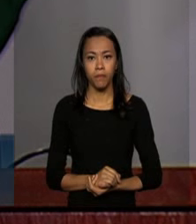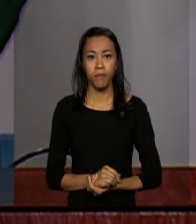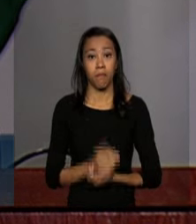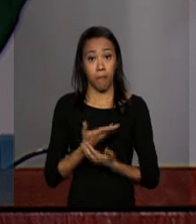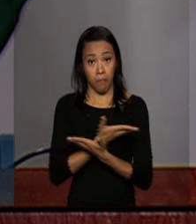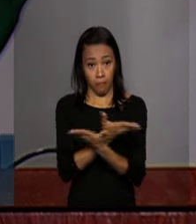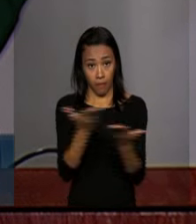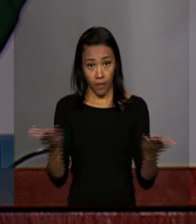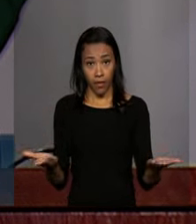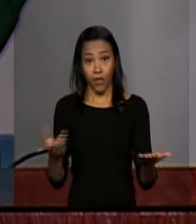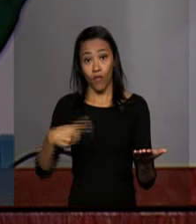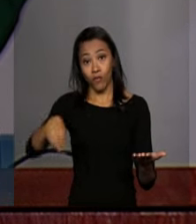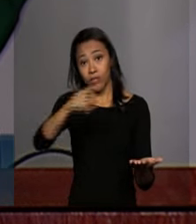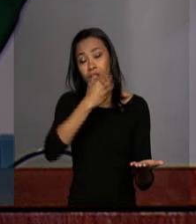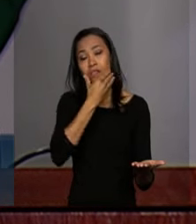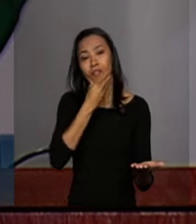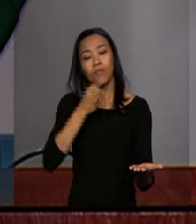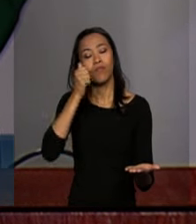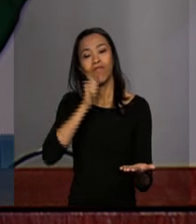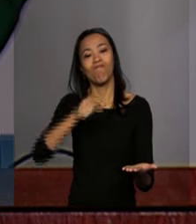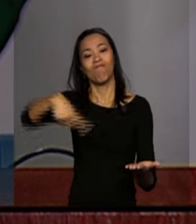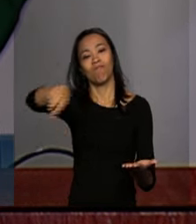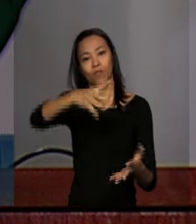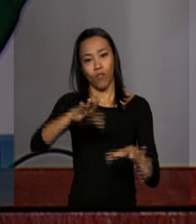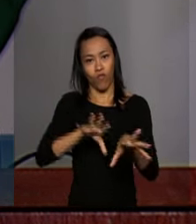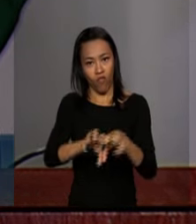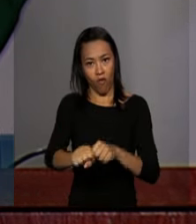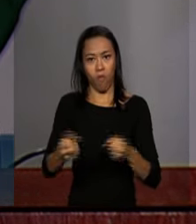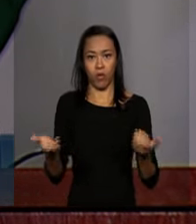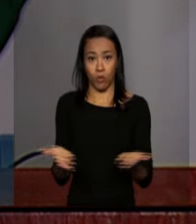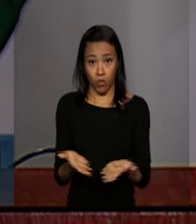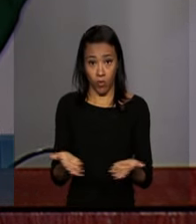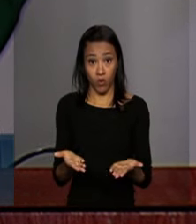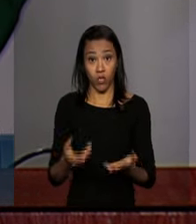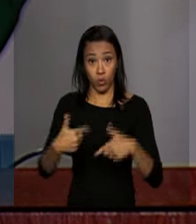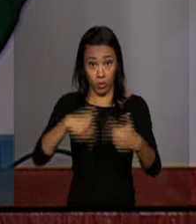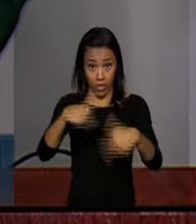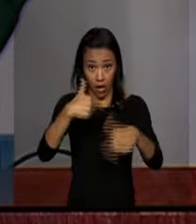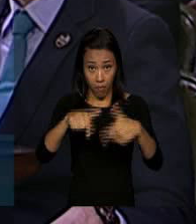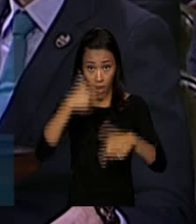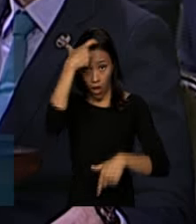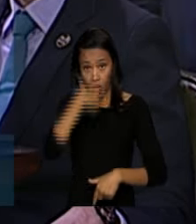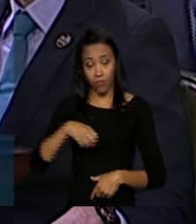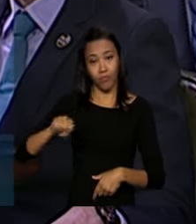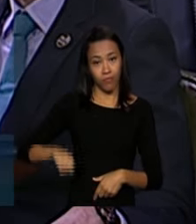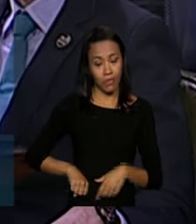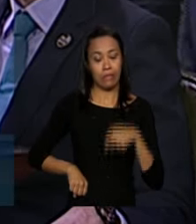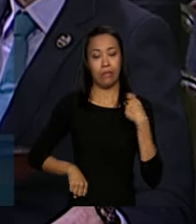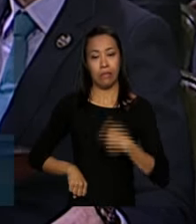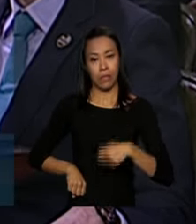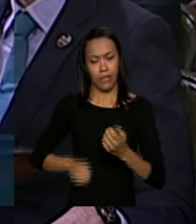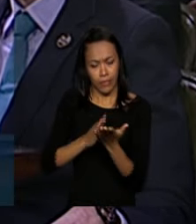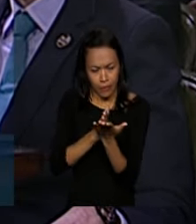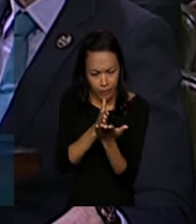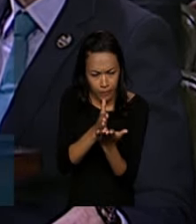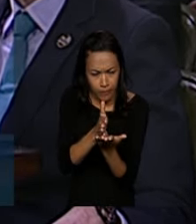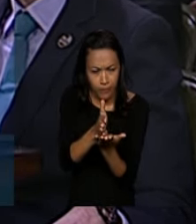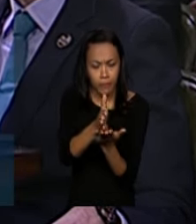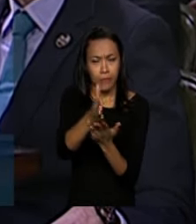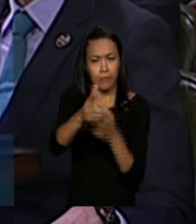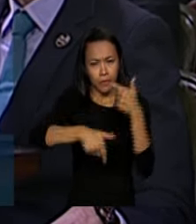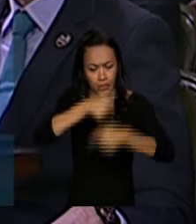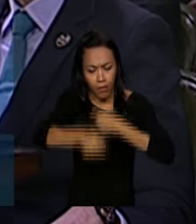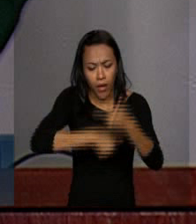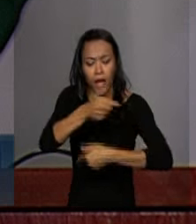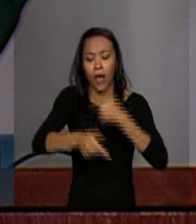Minhas queridas formandas, meus queridos formandos, a carreira diplomática exige dedicação exclusiva,